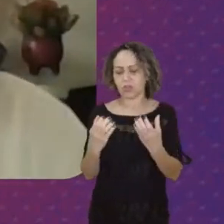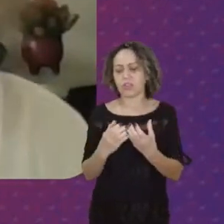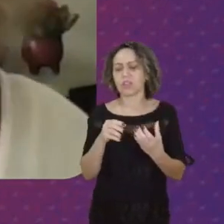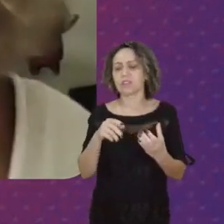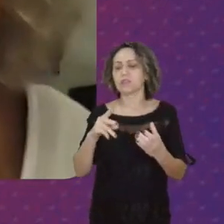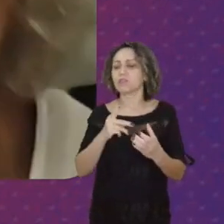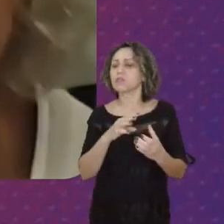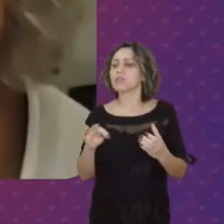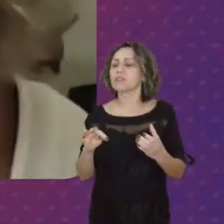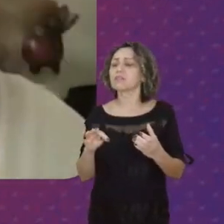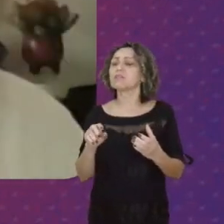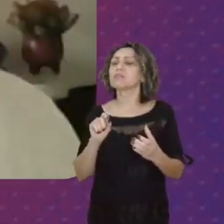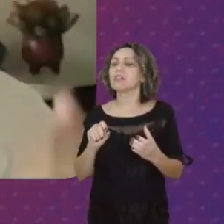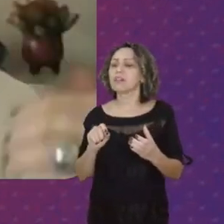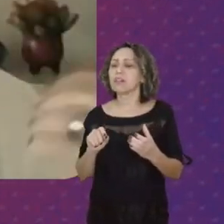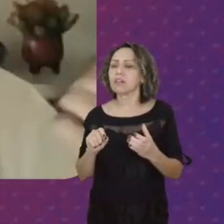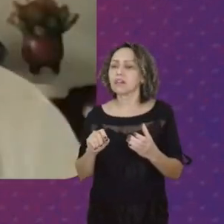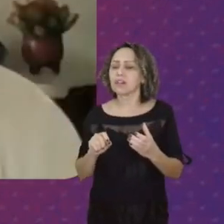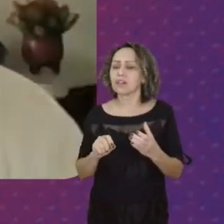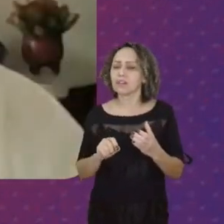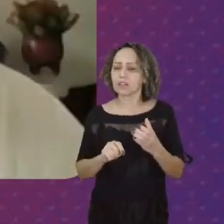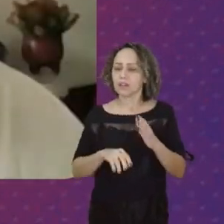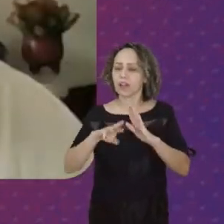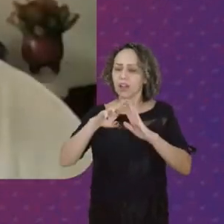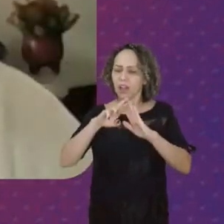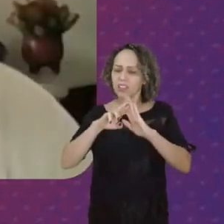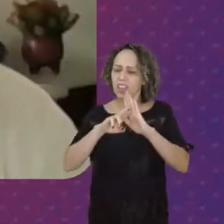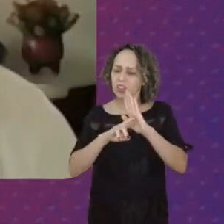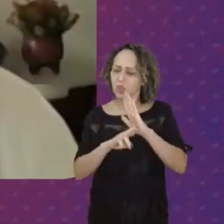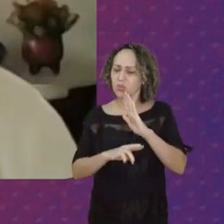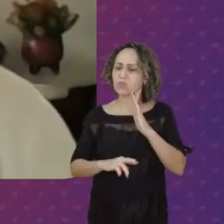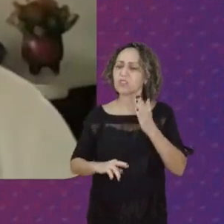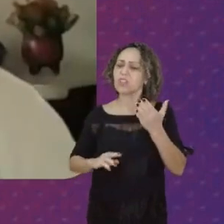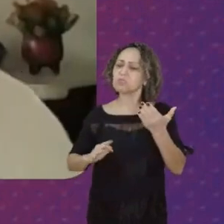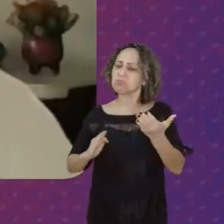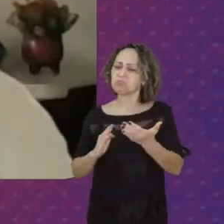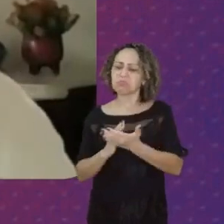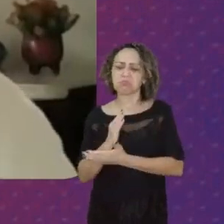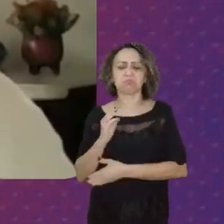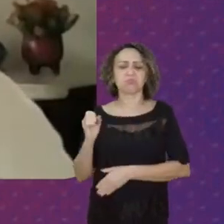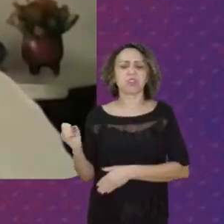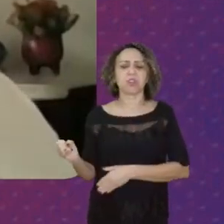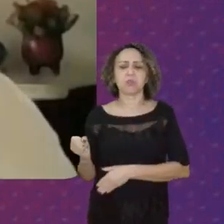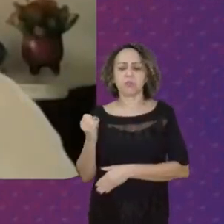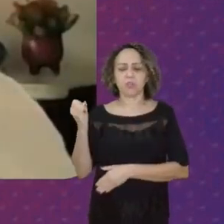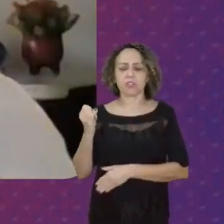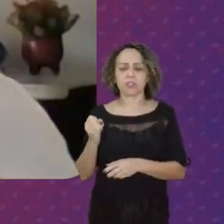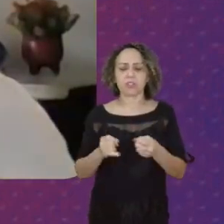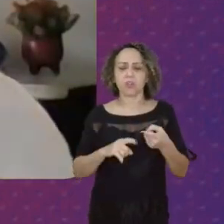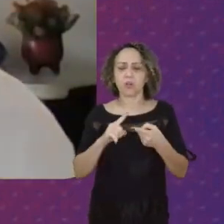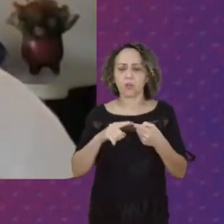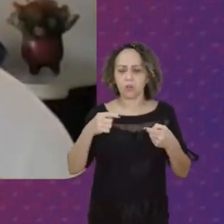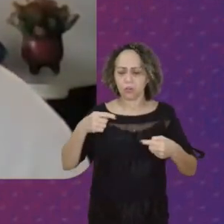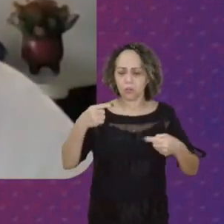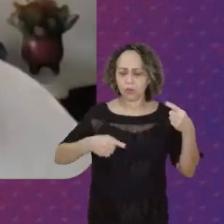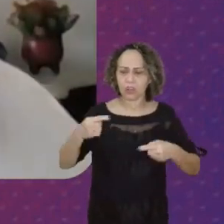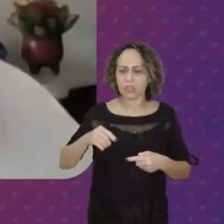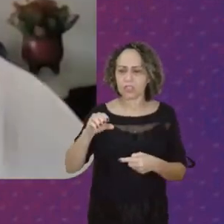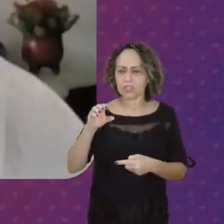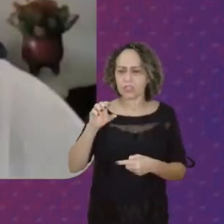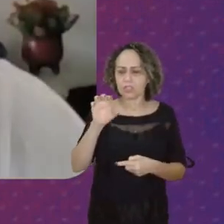que foram aprovadas as resoluções importantes, como a política de cotas,